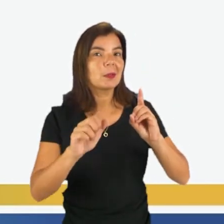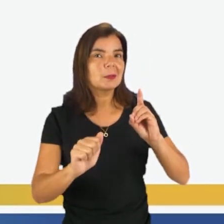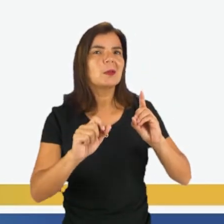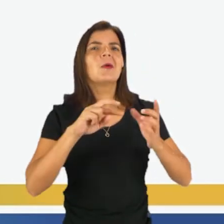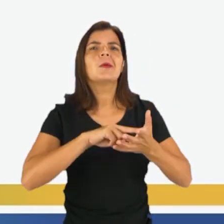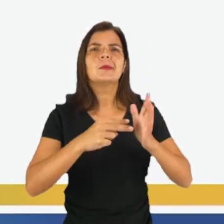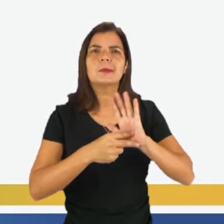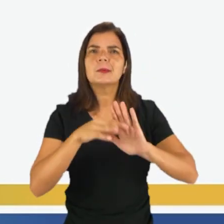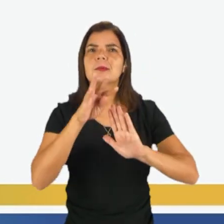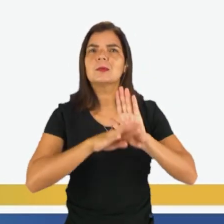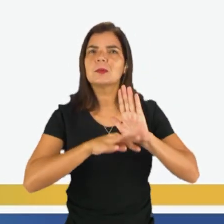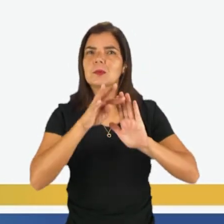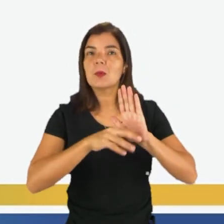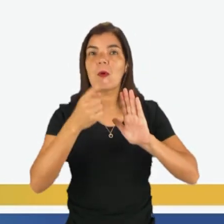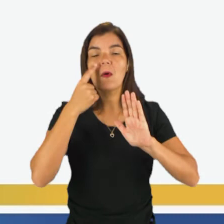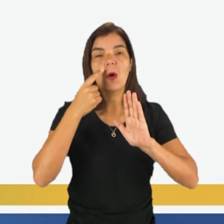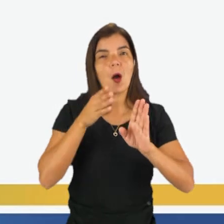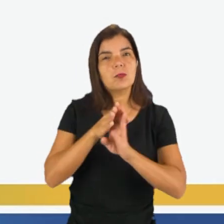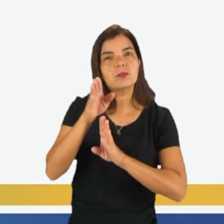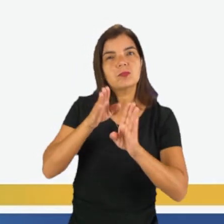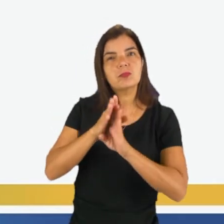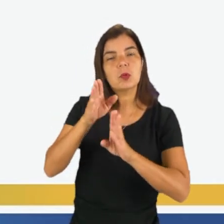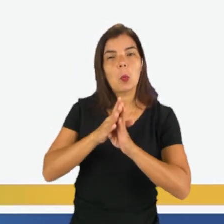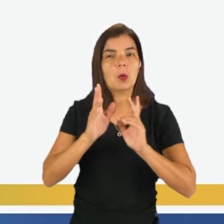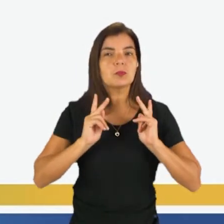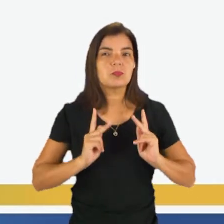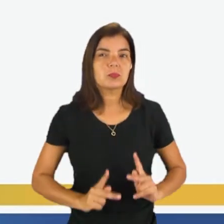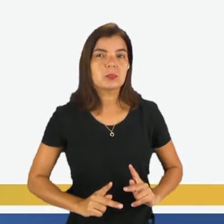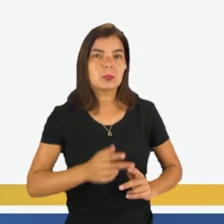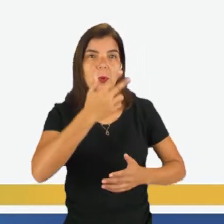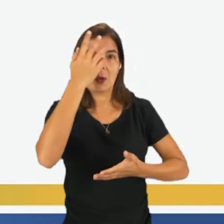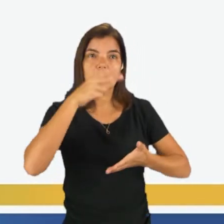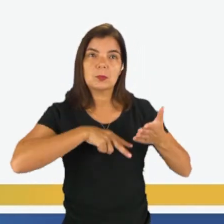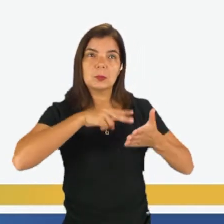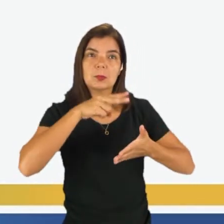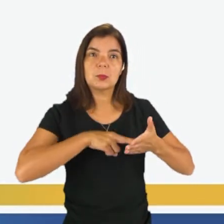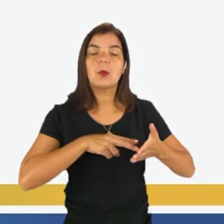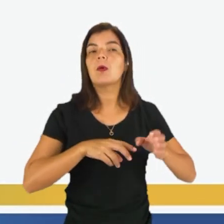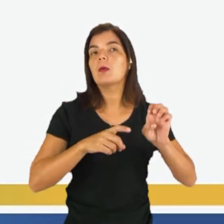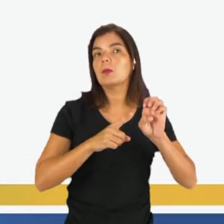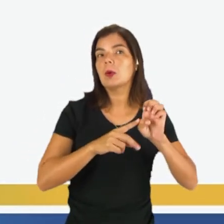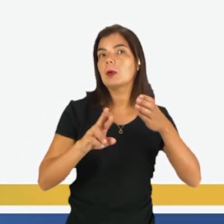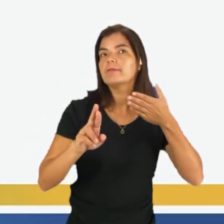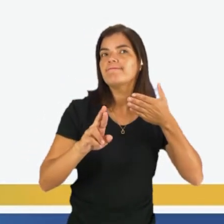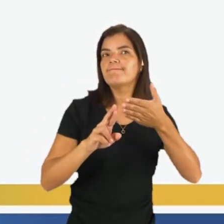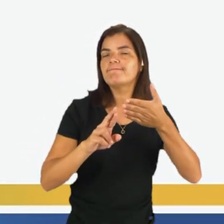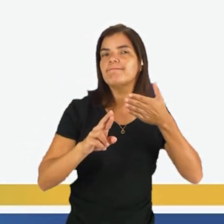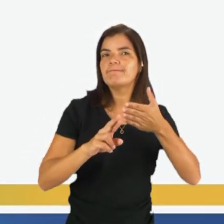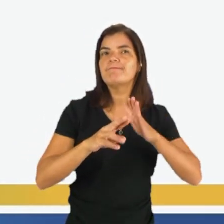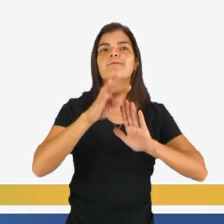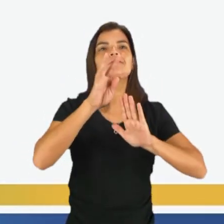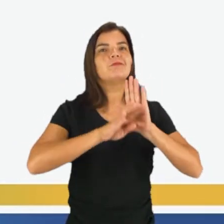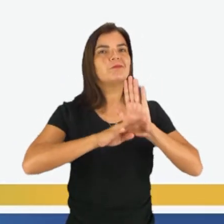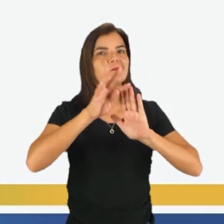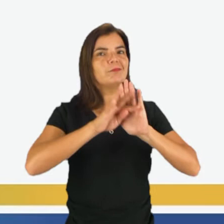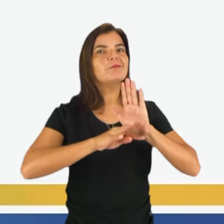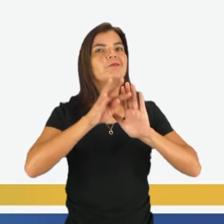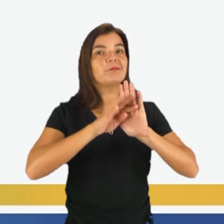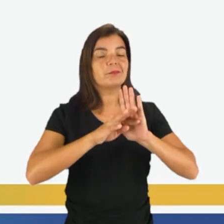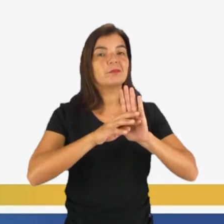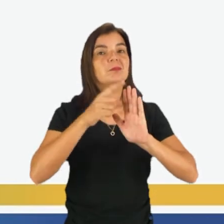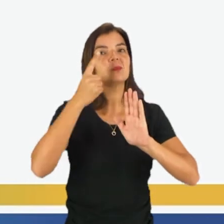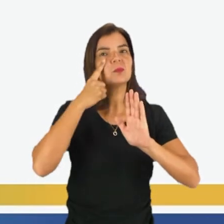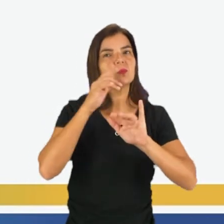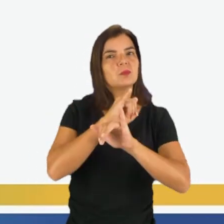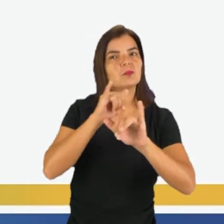Conativa, porque o texto procura orientar comportamentos do leitor. Ou E. Referencial, porque o